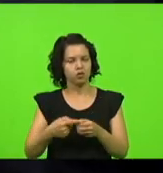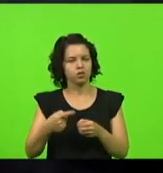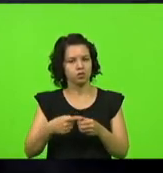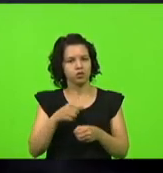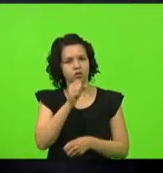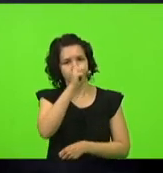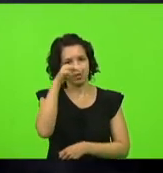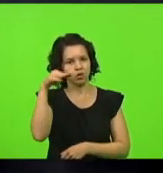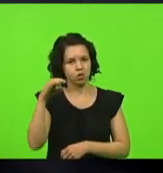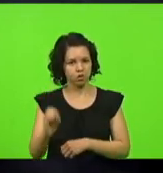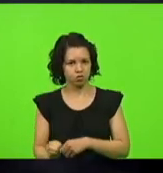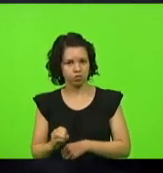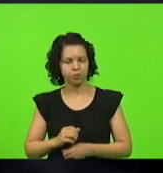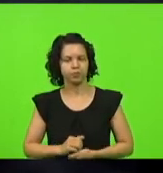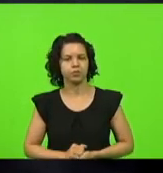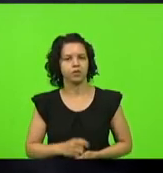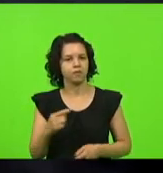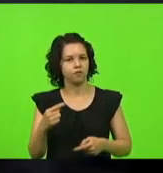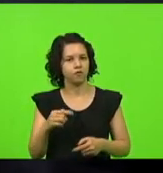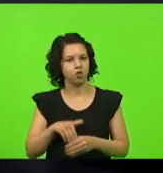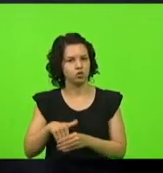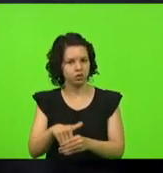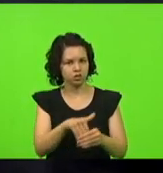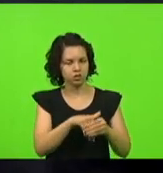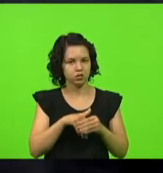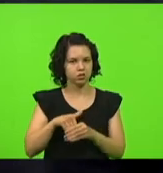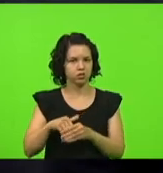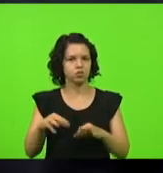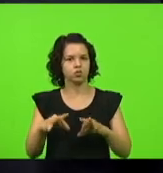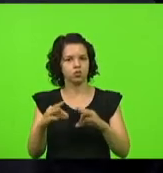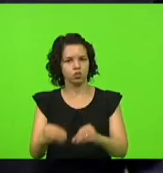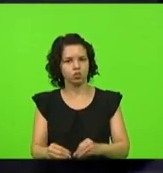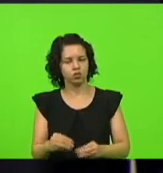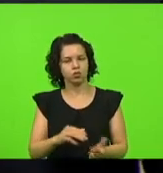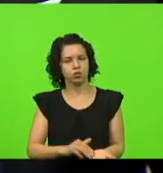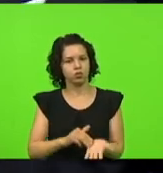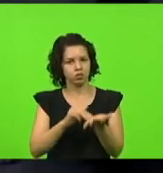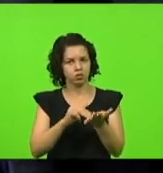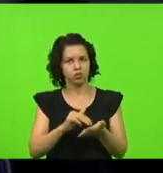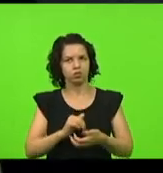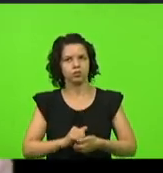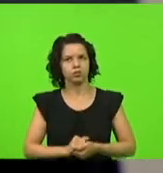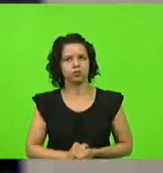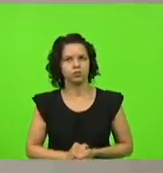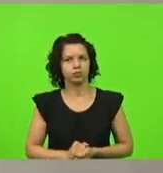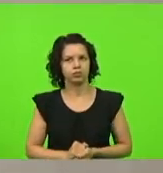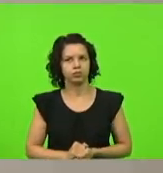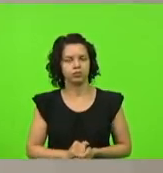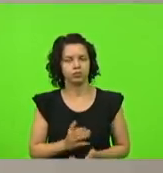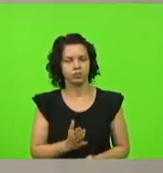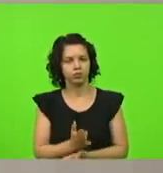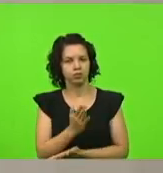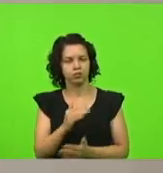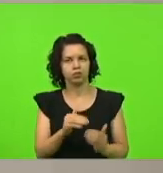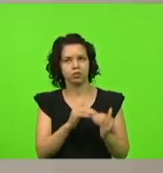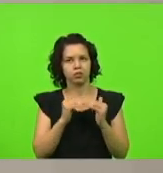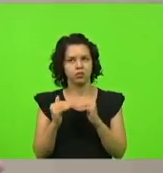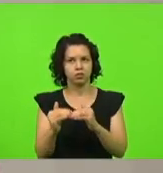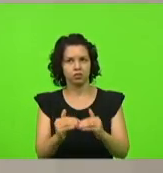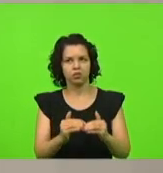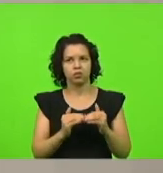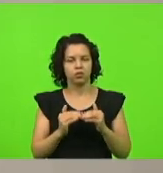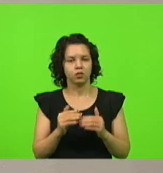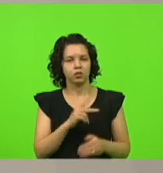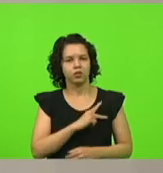Oeste. Votação em conjunto de todas as moções. Deputados que aprovam, permaneçam como se encontram. Aprovado por unanimidade.